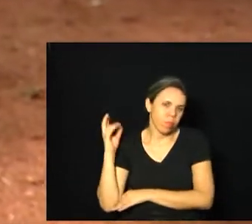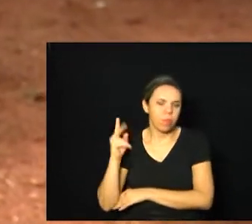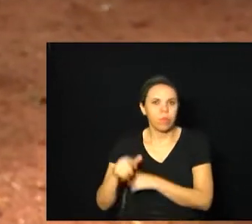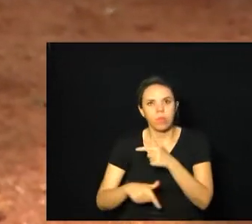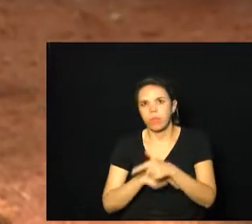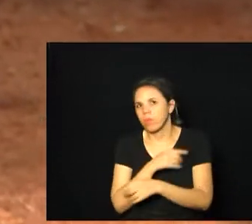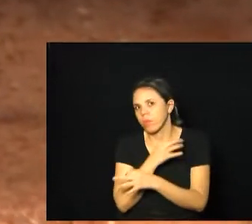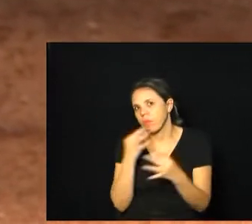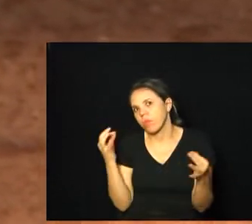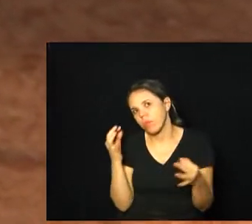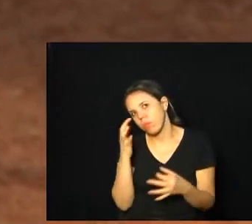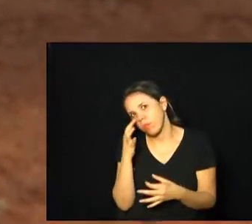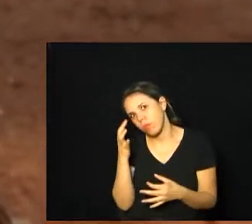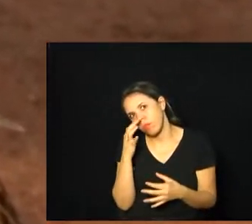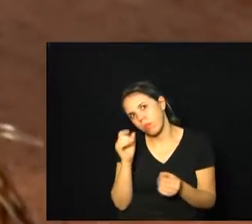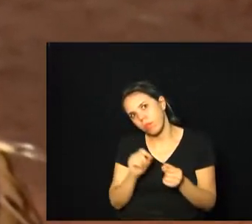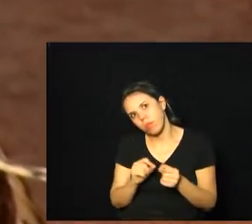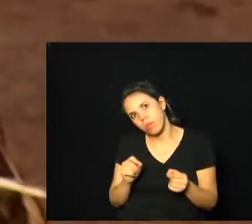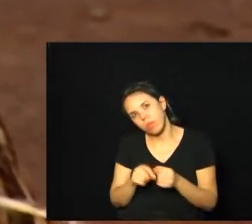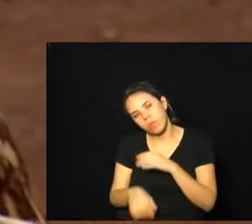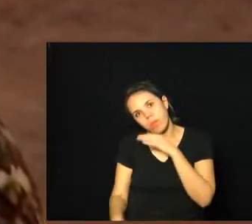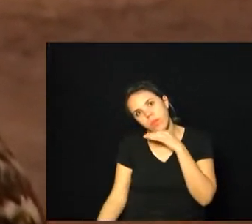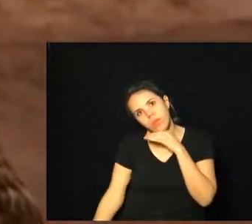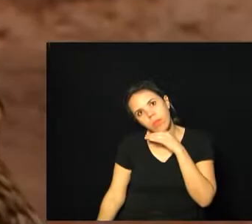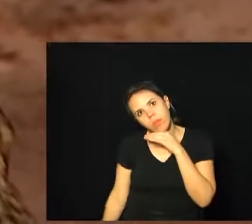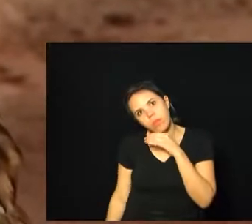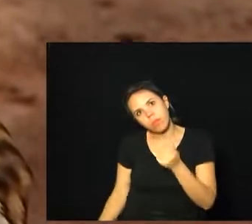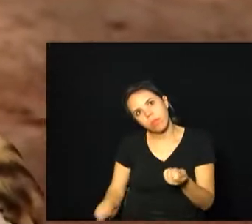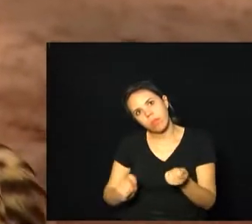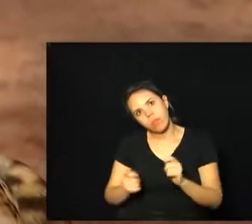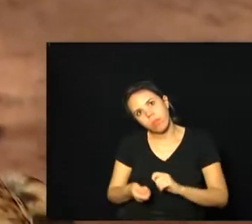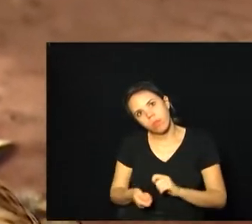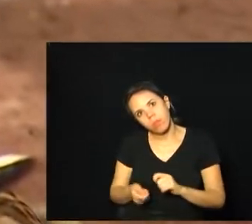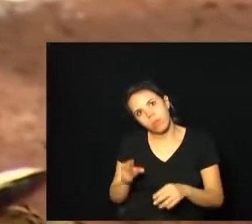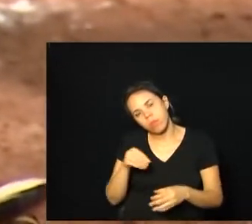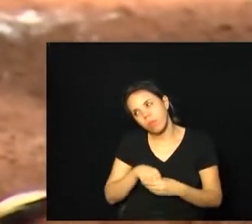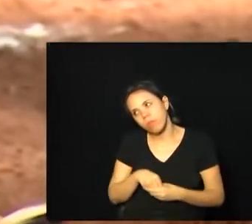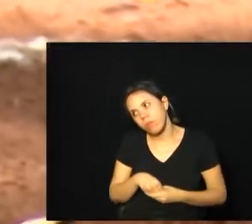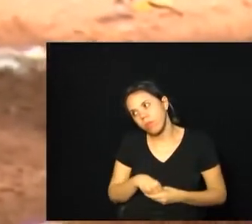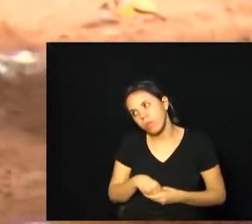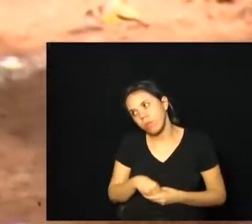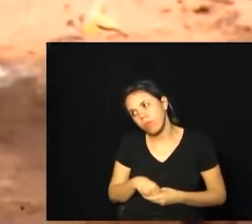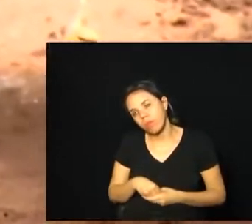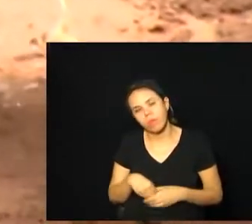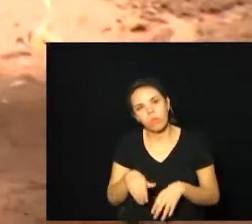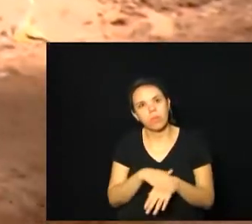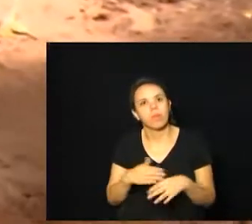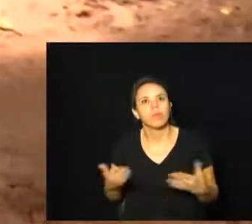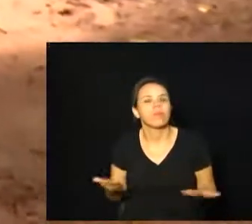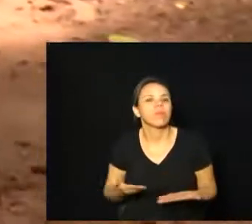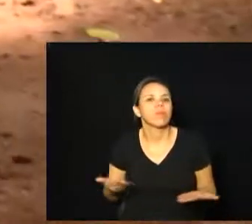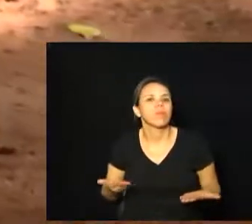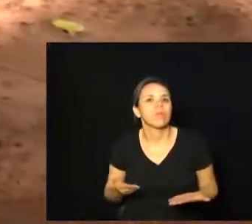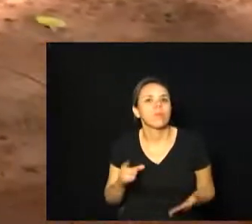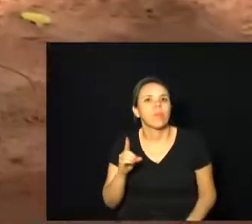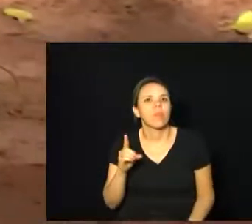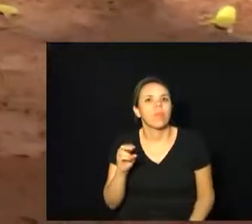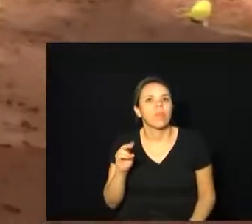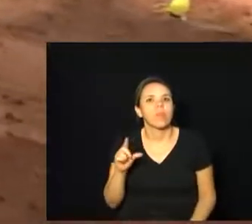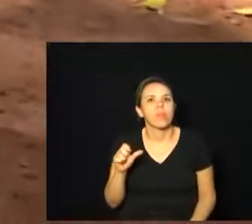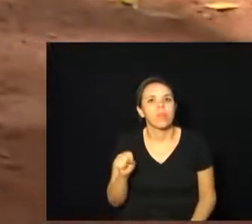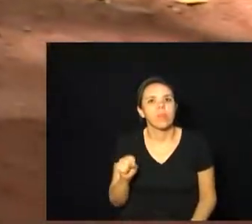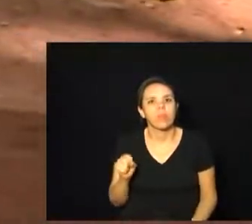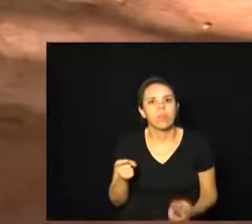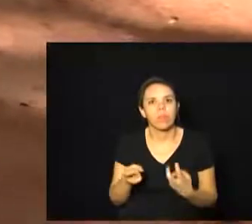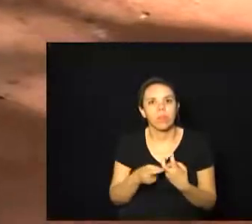trabalho incrível feito com animais em reabilitação aqui dentro. Sobre isso a gente conversa agora com Douglas Presoto,